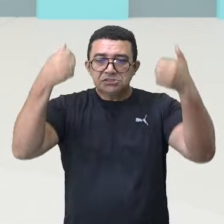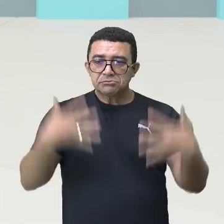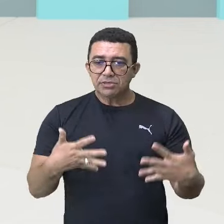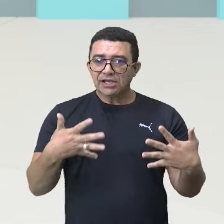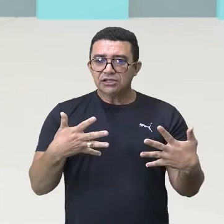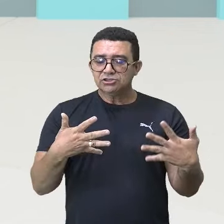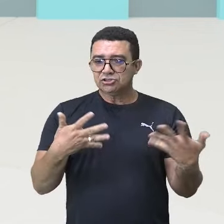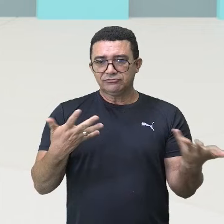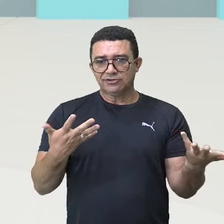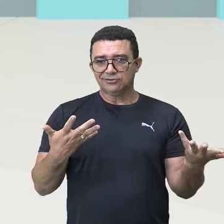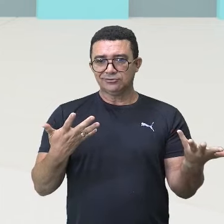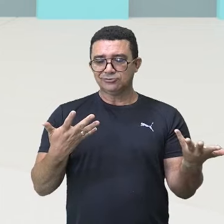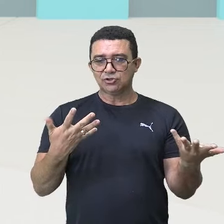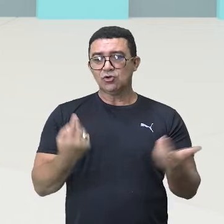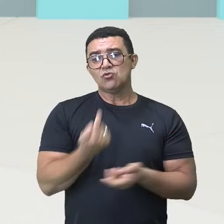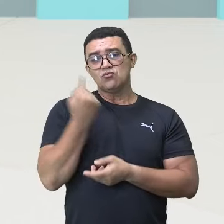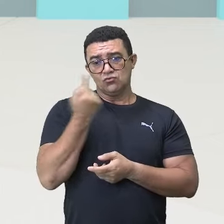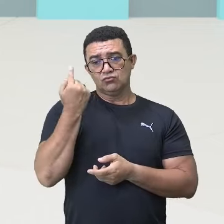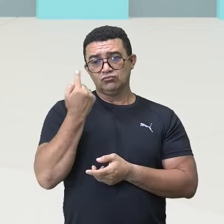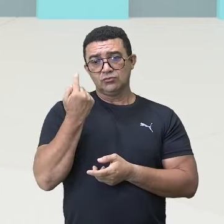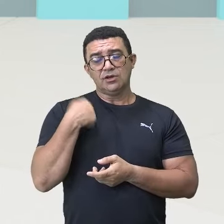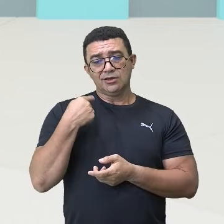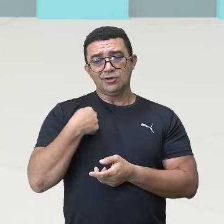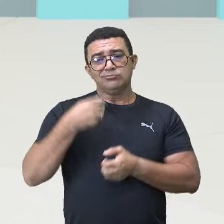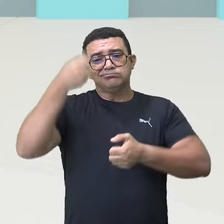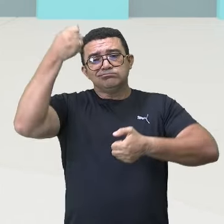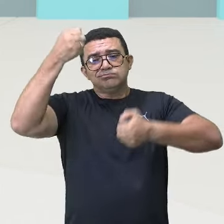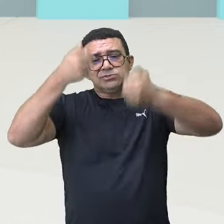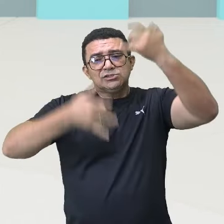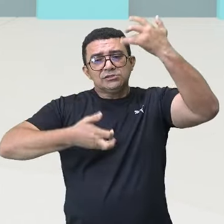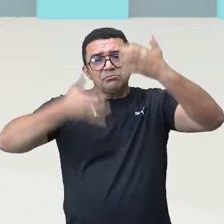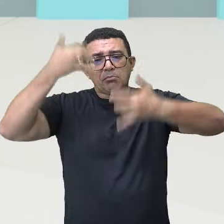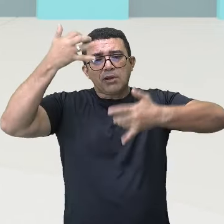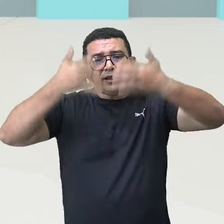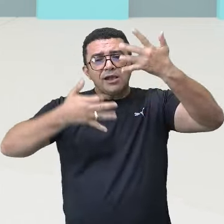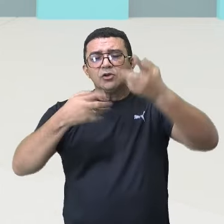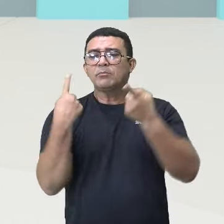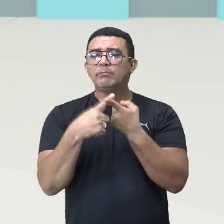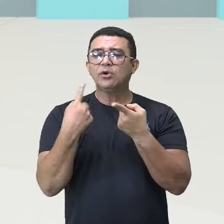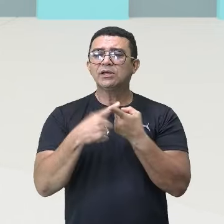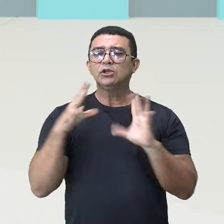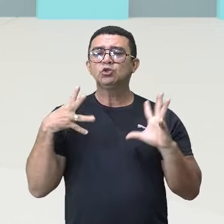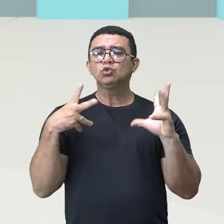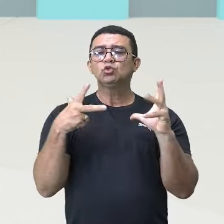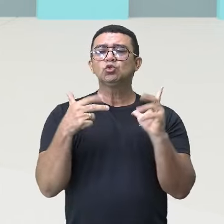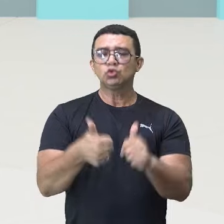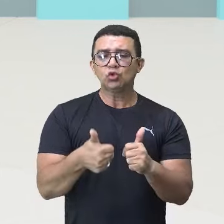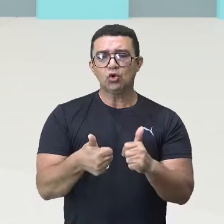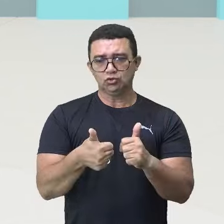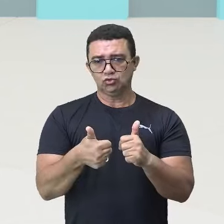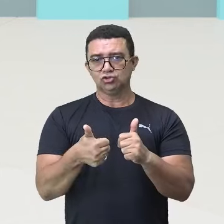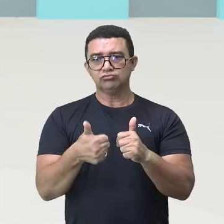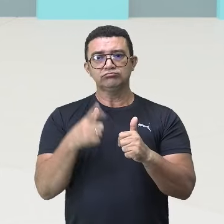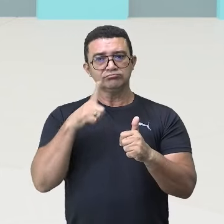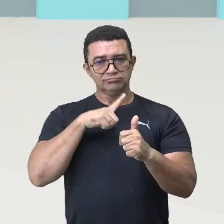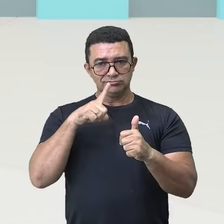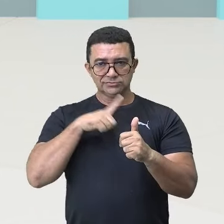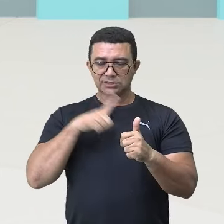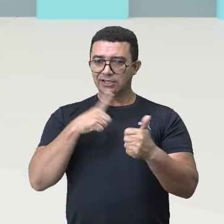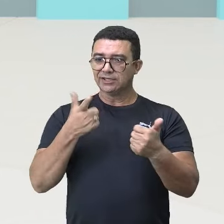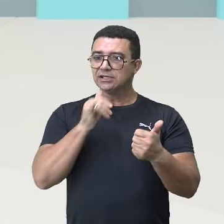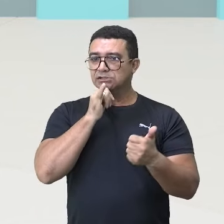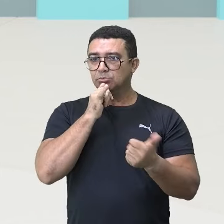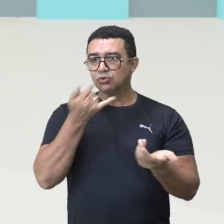estou restringindo eu estou explicando porque todo mundo porque todos enfim tem aquela